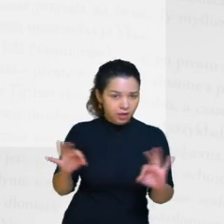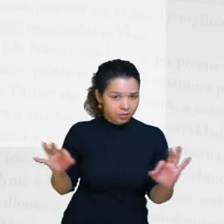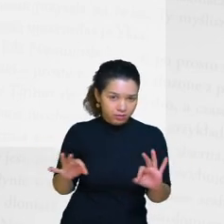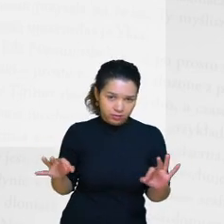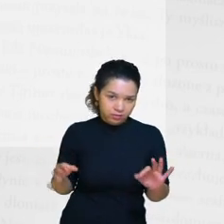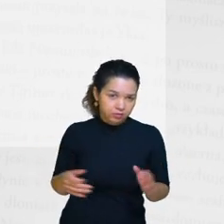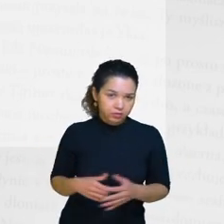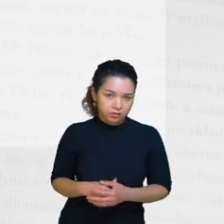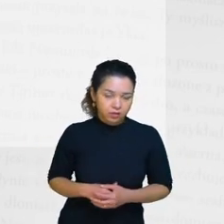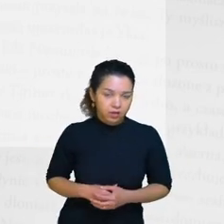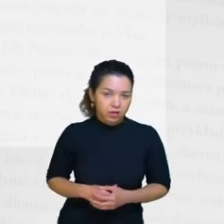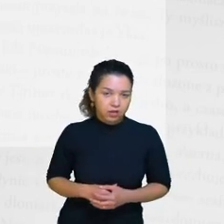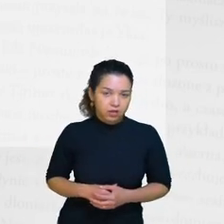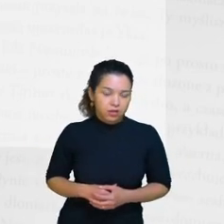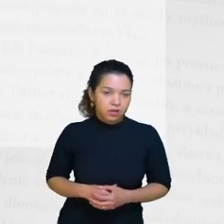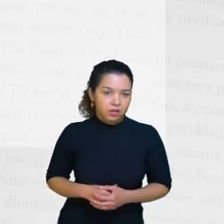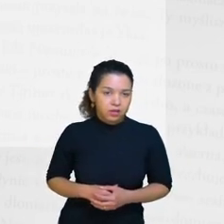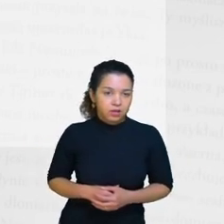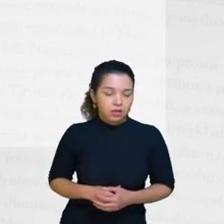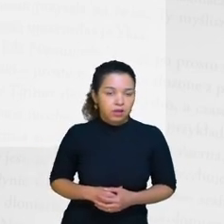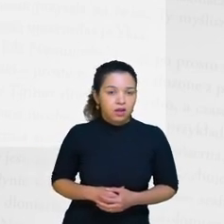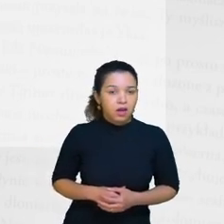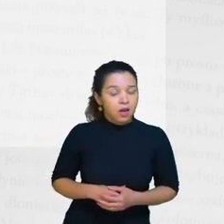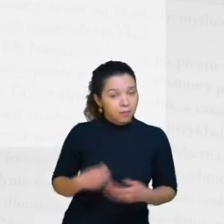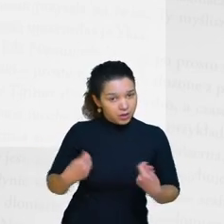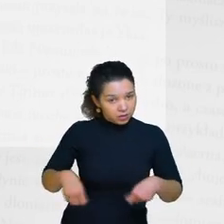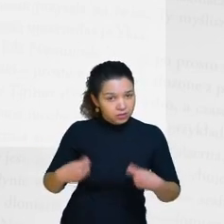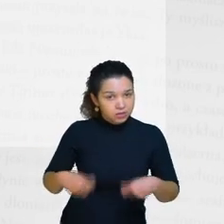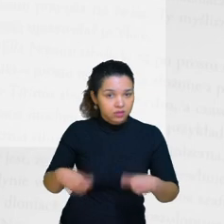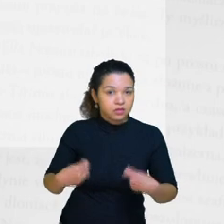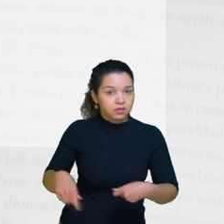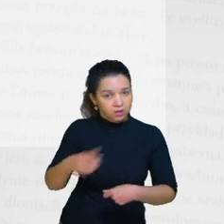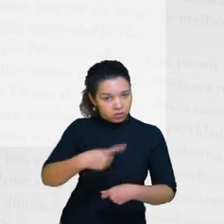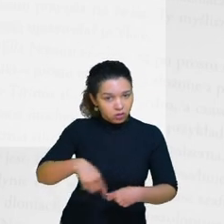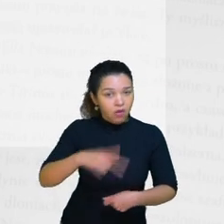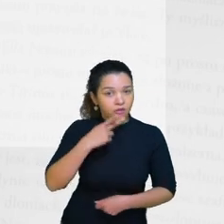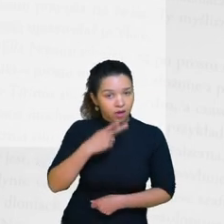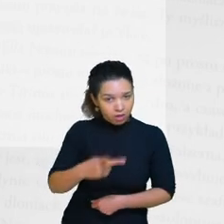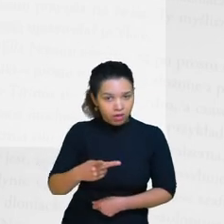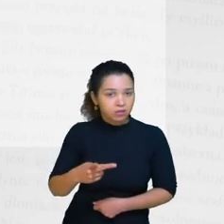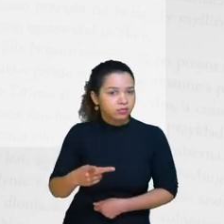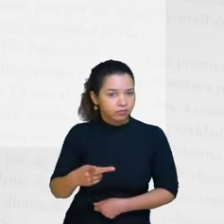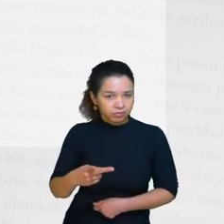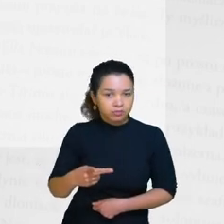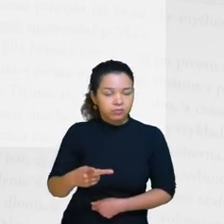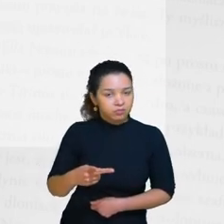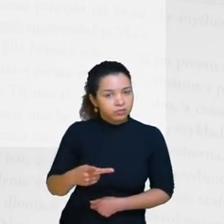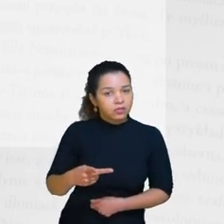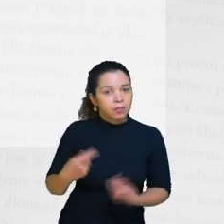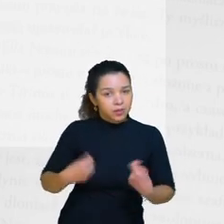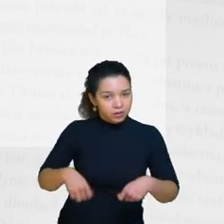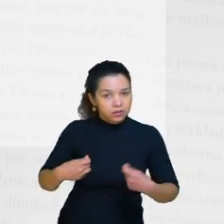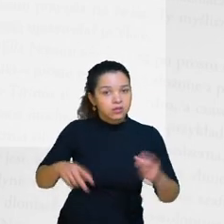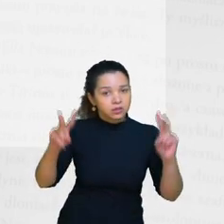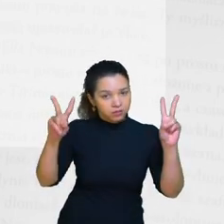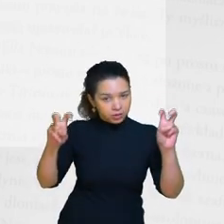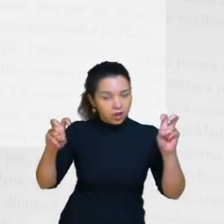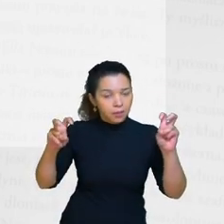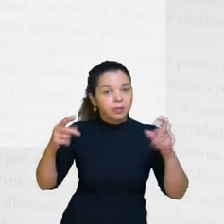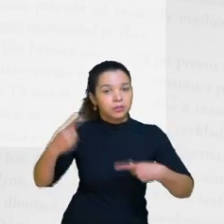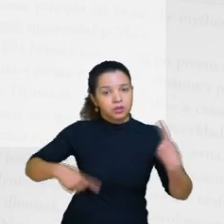aqui eh e também acho que ninguém negou isso né Mas precisamos colocar isso como pauta também